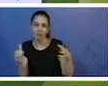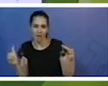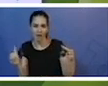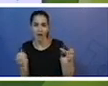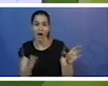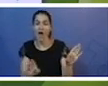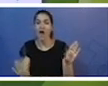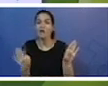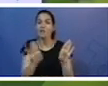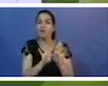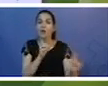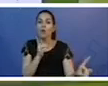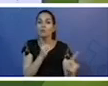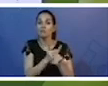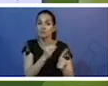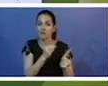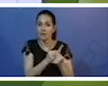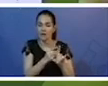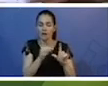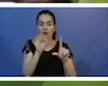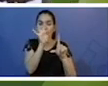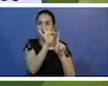até eu ter um encontro aqui, ó.